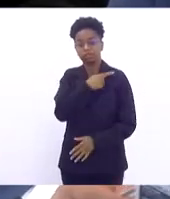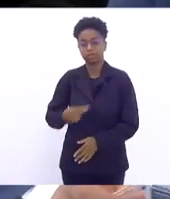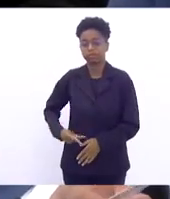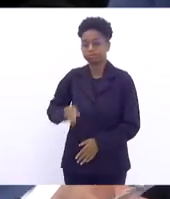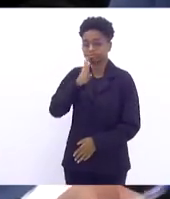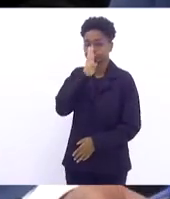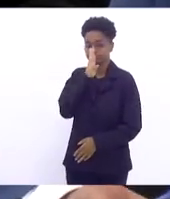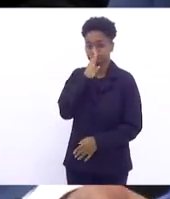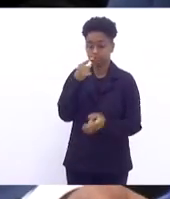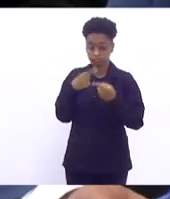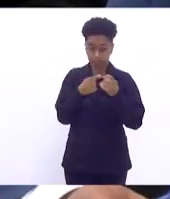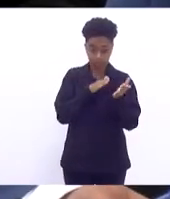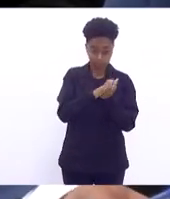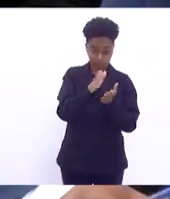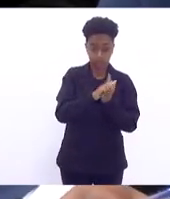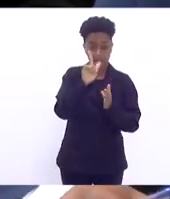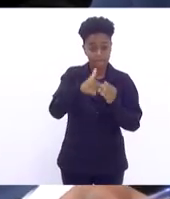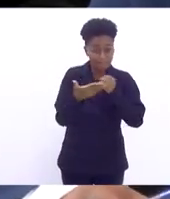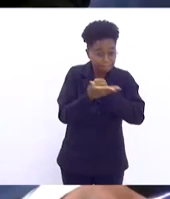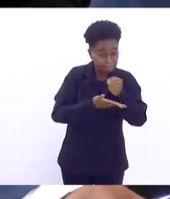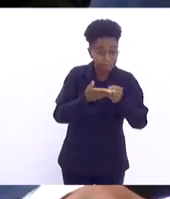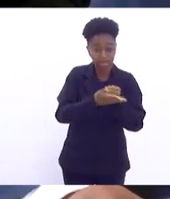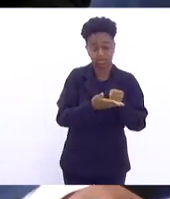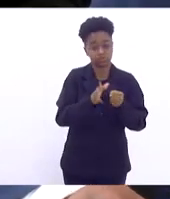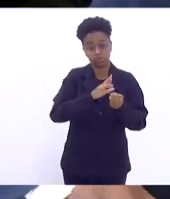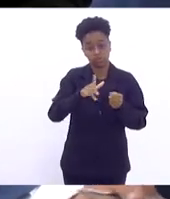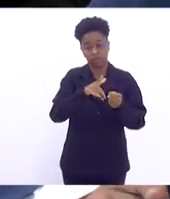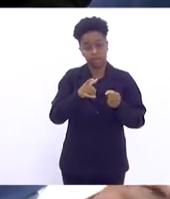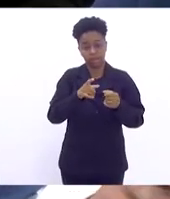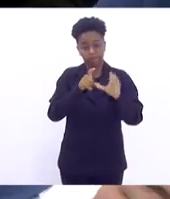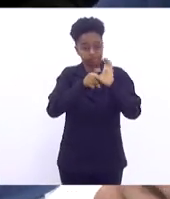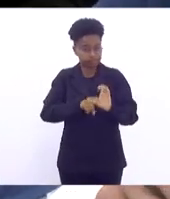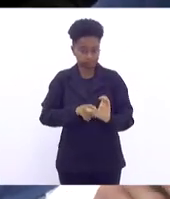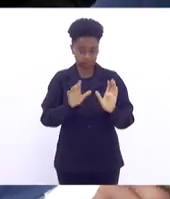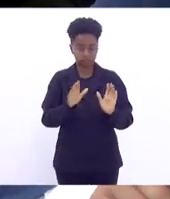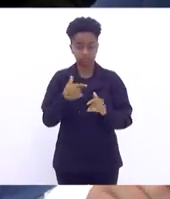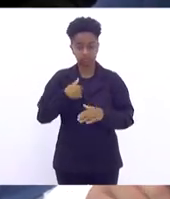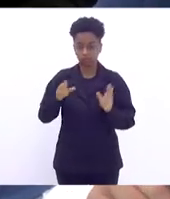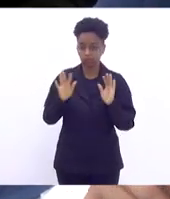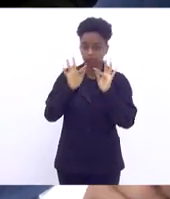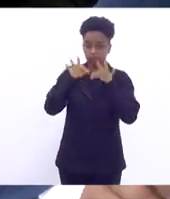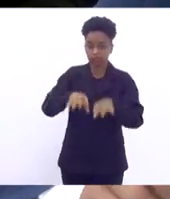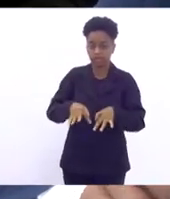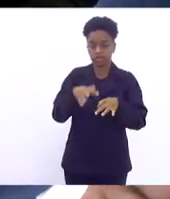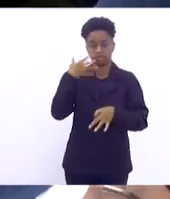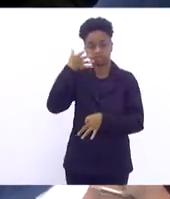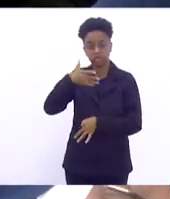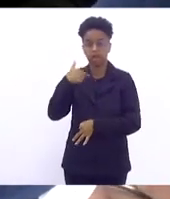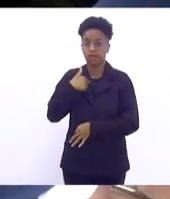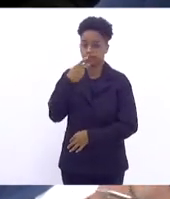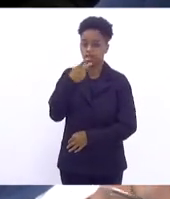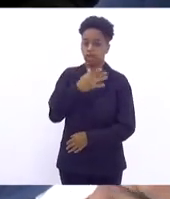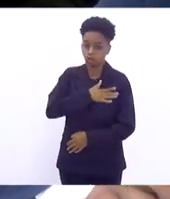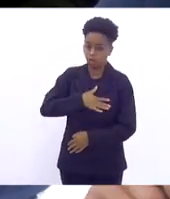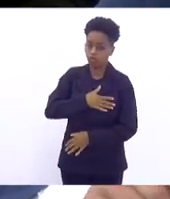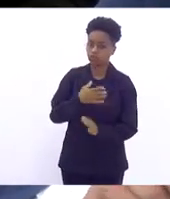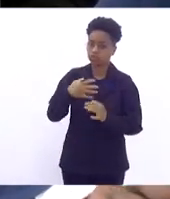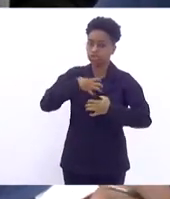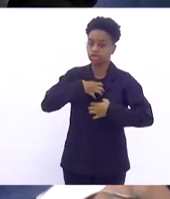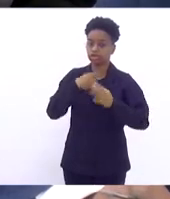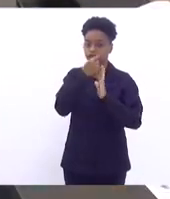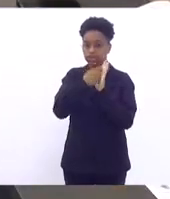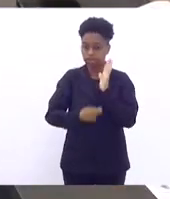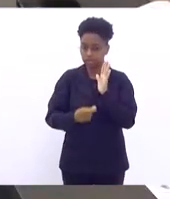porque a publicização é um princípio e não uma condicionante então encerro aqui a minha contribuição dizendo que tô gostando da forma que o texto está ganhando